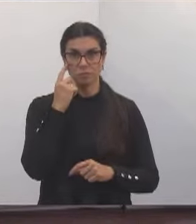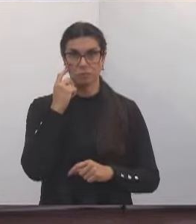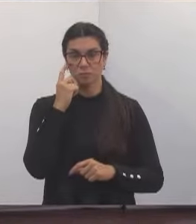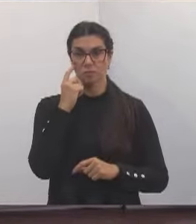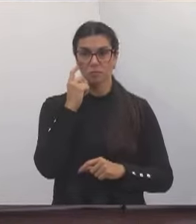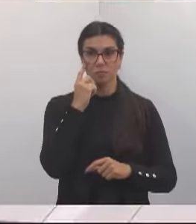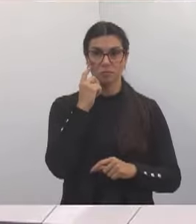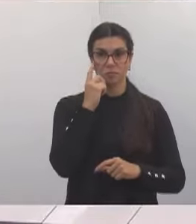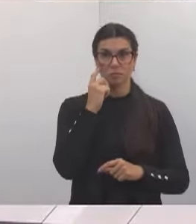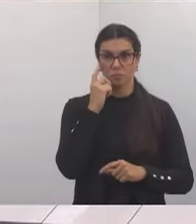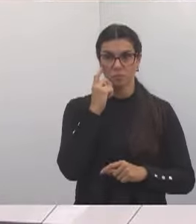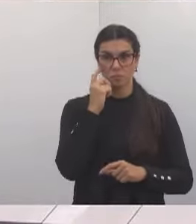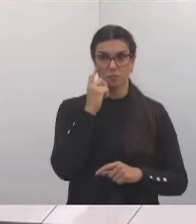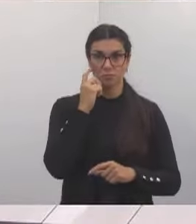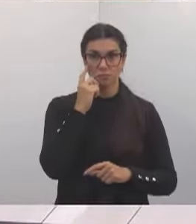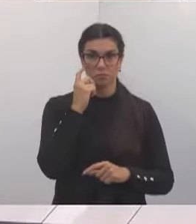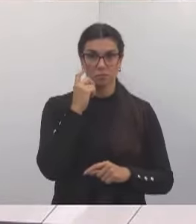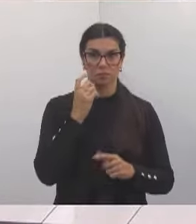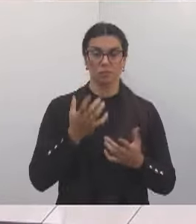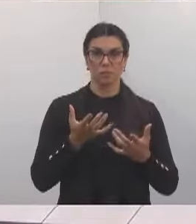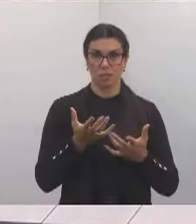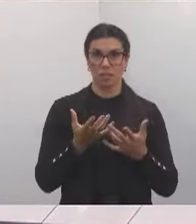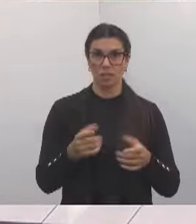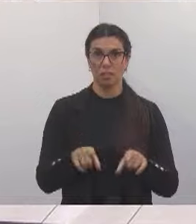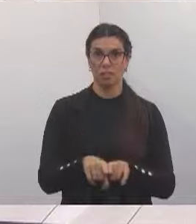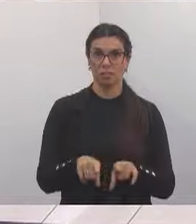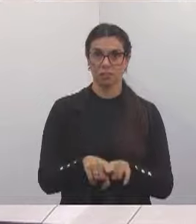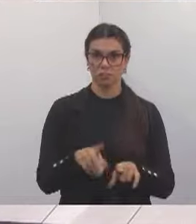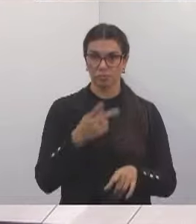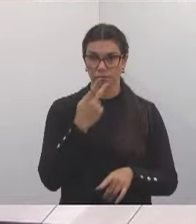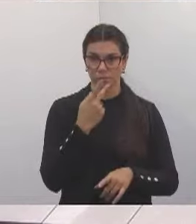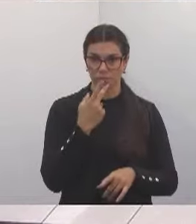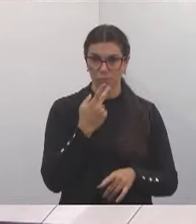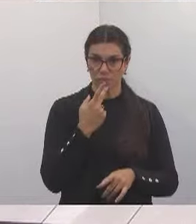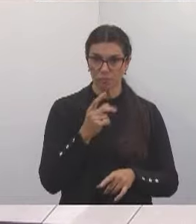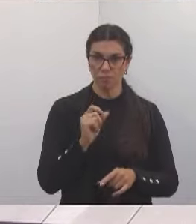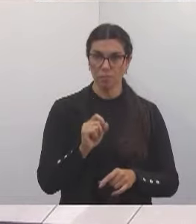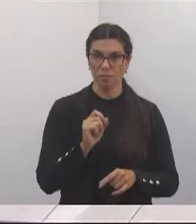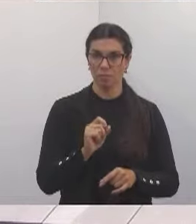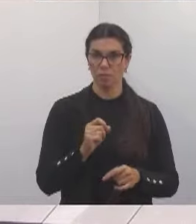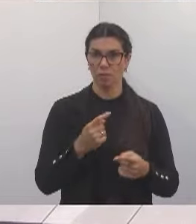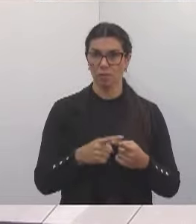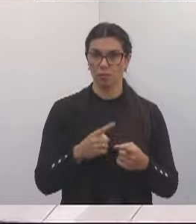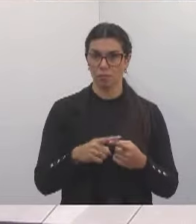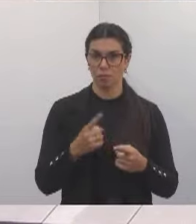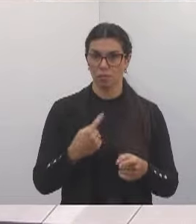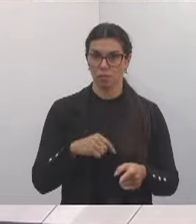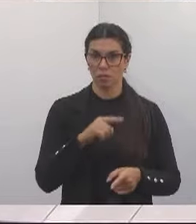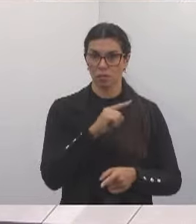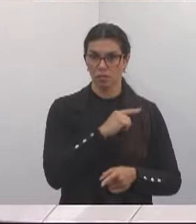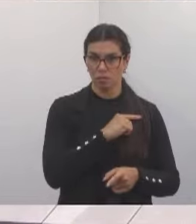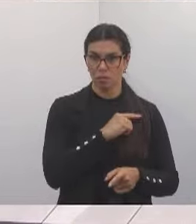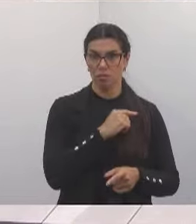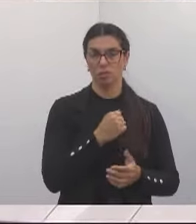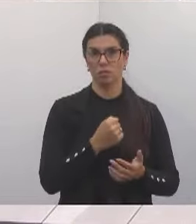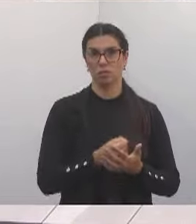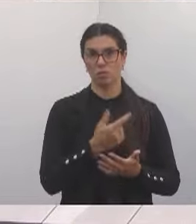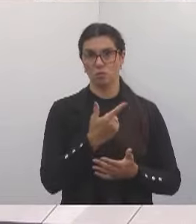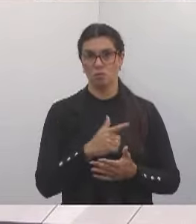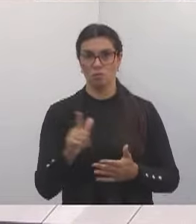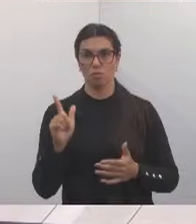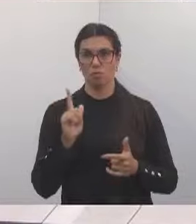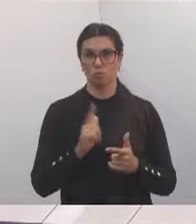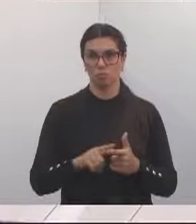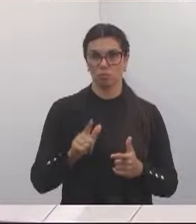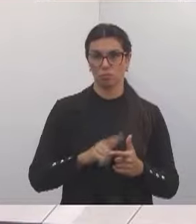Pode. Rodrigo, eu queria contribuir com isso, Luiz Flávio também, porque a gente entra numa outra questão. Eu estou falando